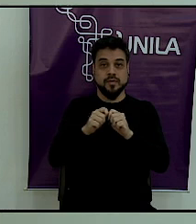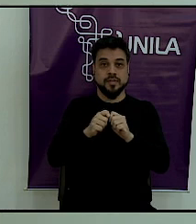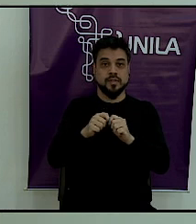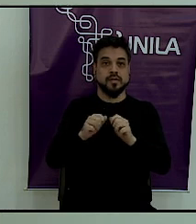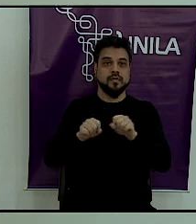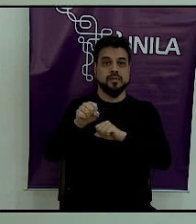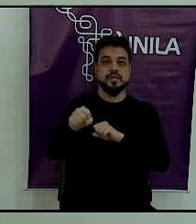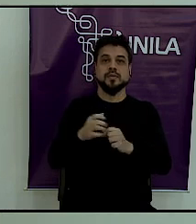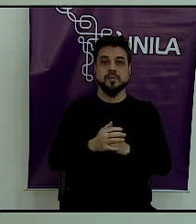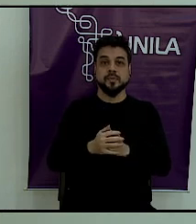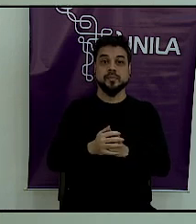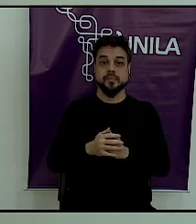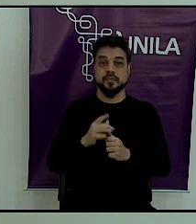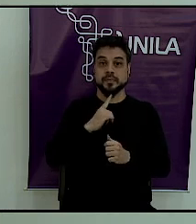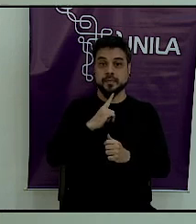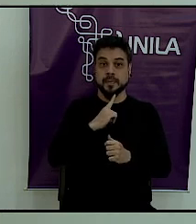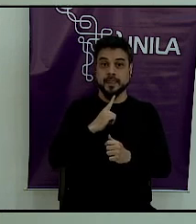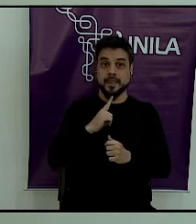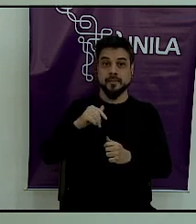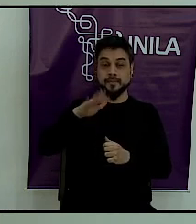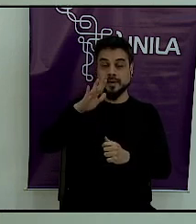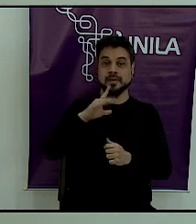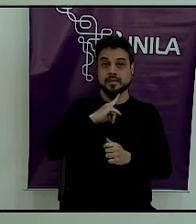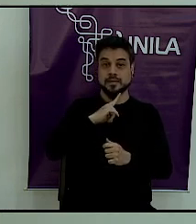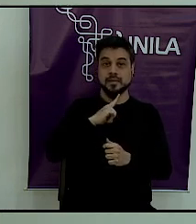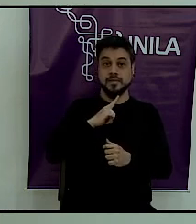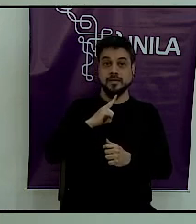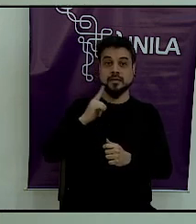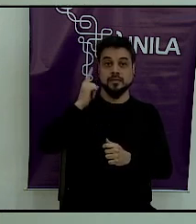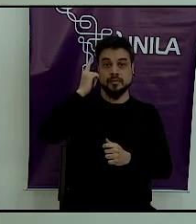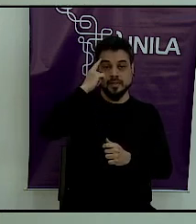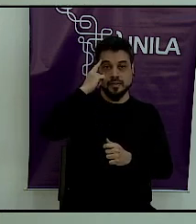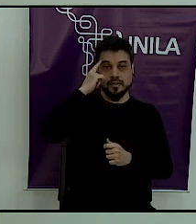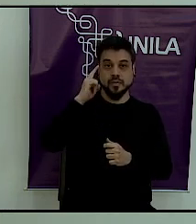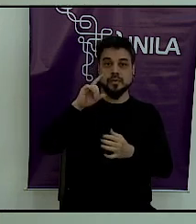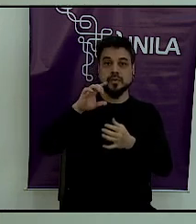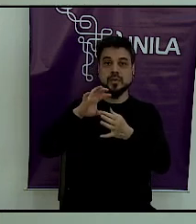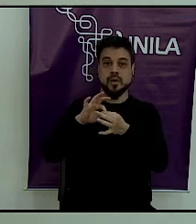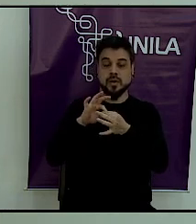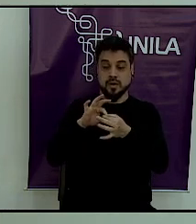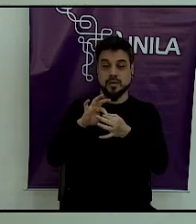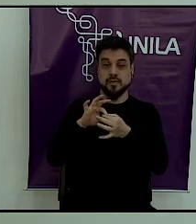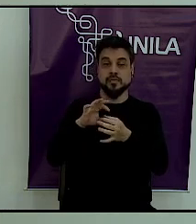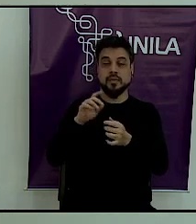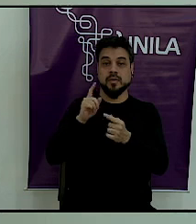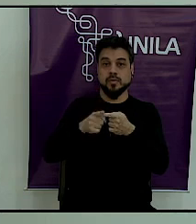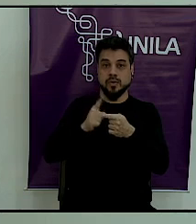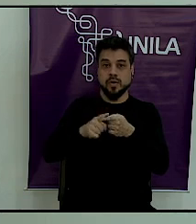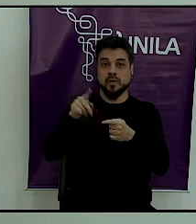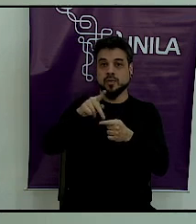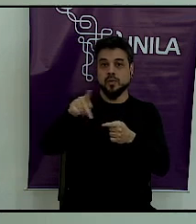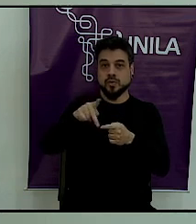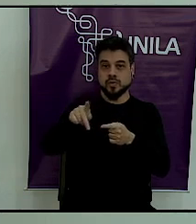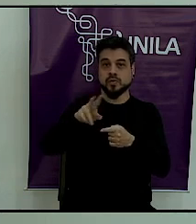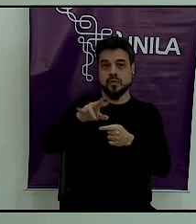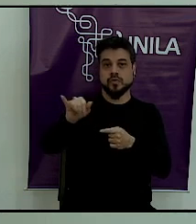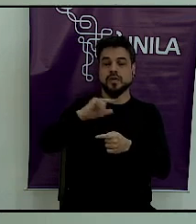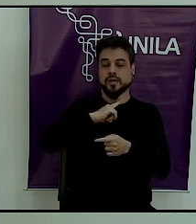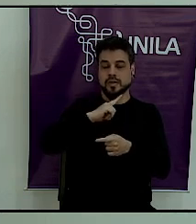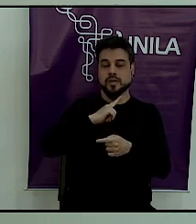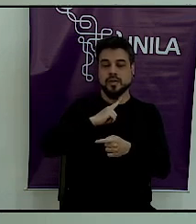formação, sobretudo formação de professores, no sentido de que eles serão os formadores nas suas comunidades e nas suas